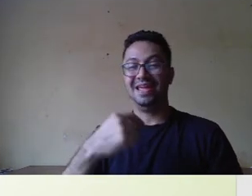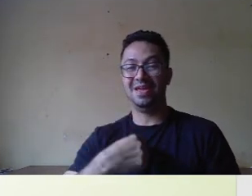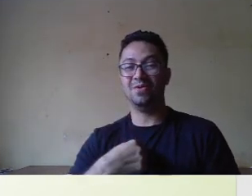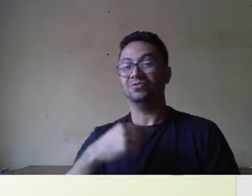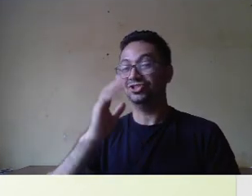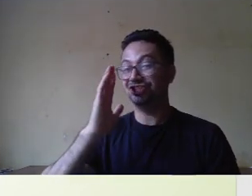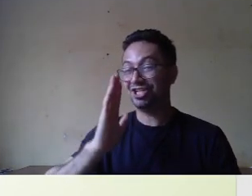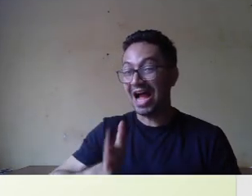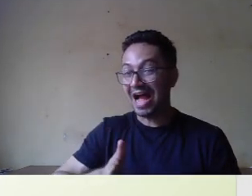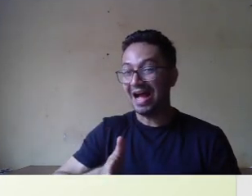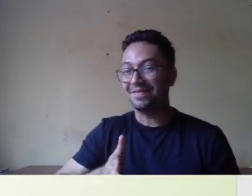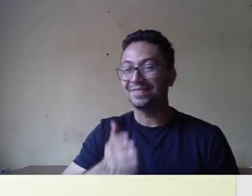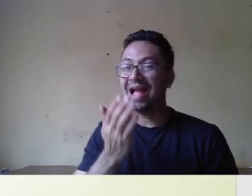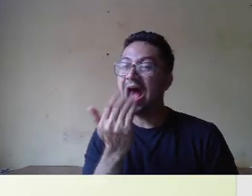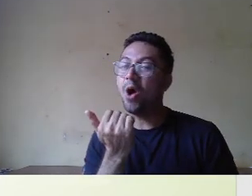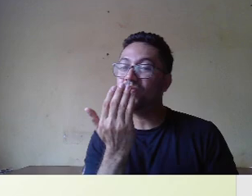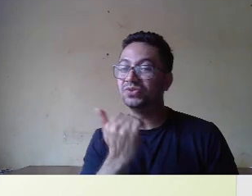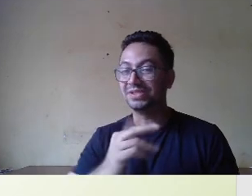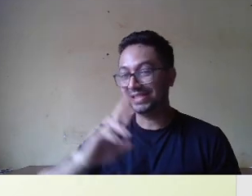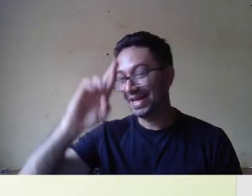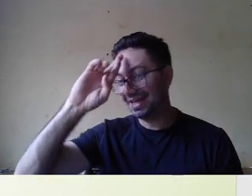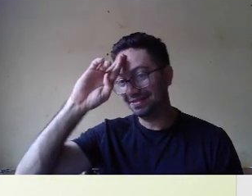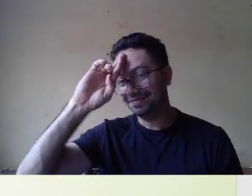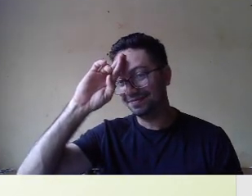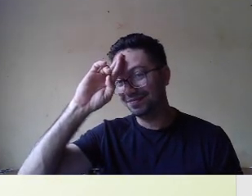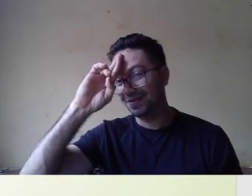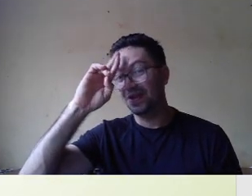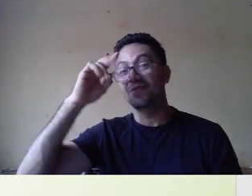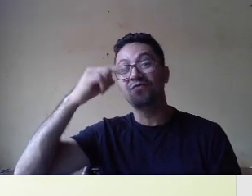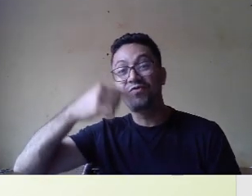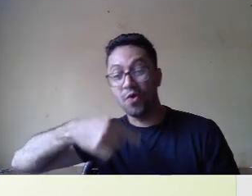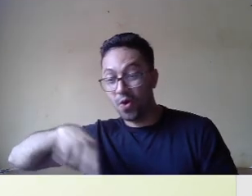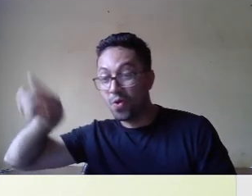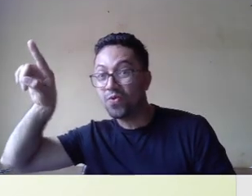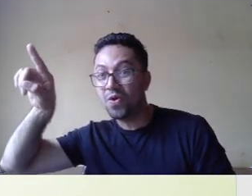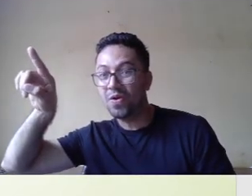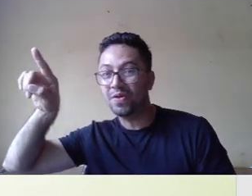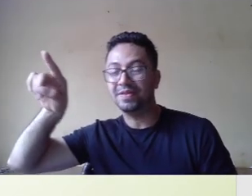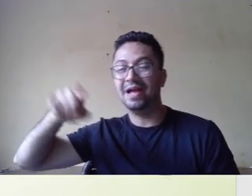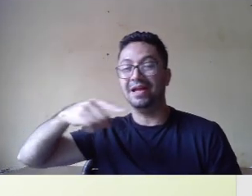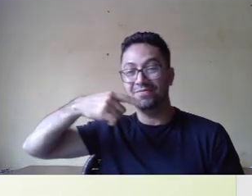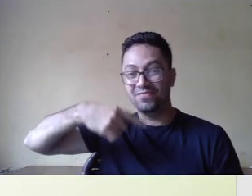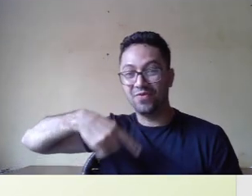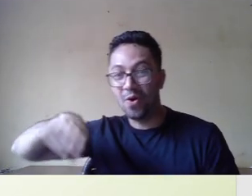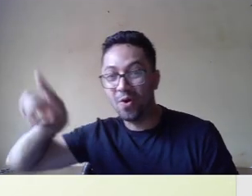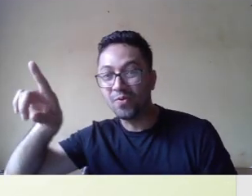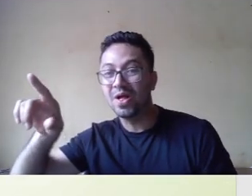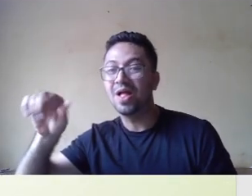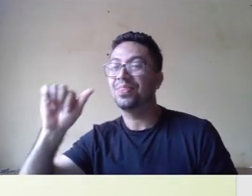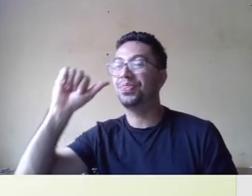que eu já almocei, vou